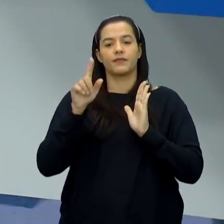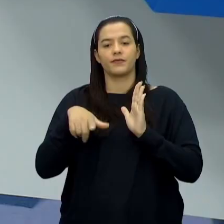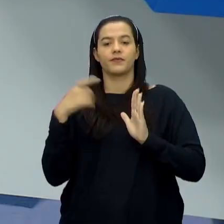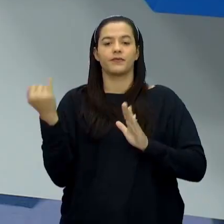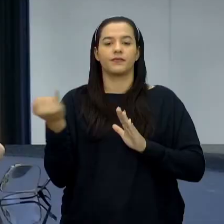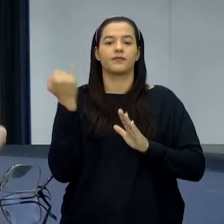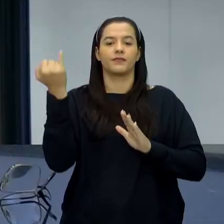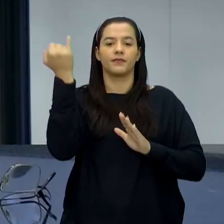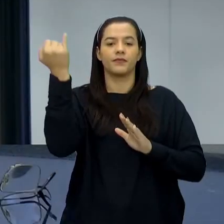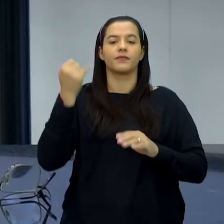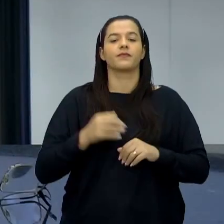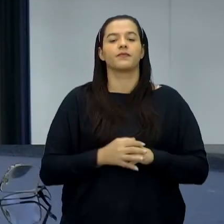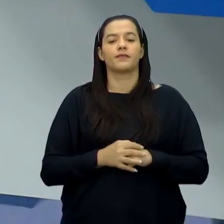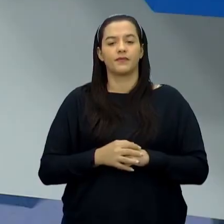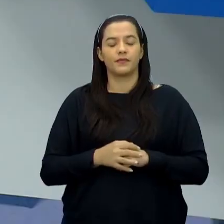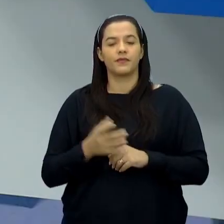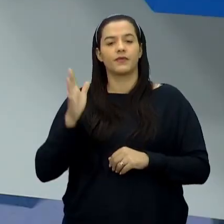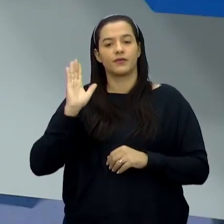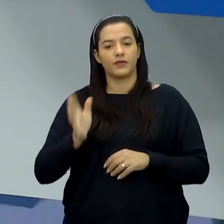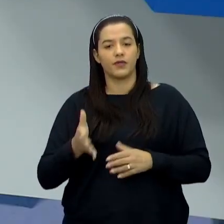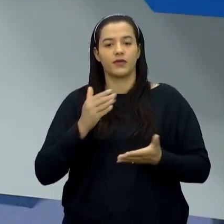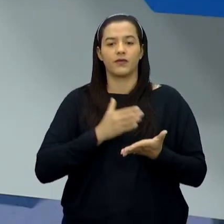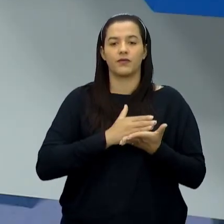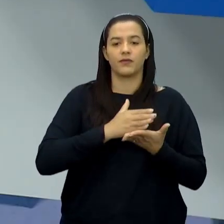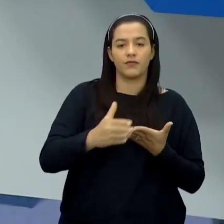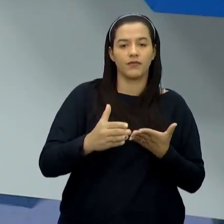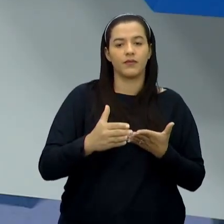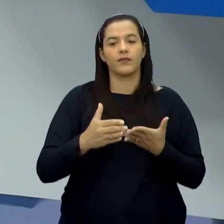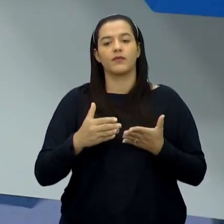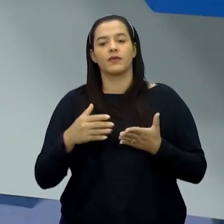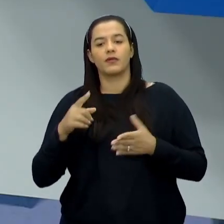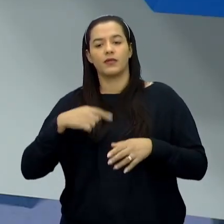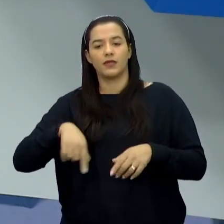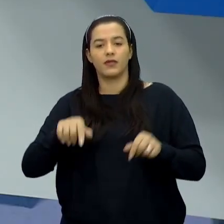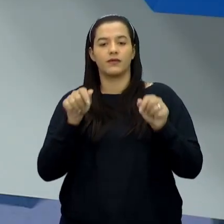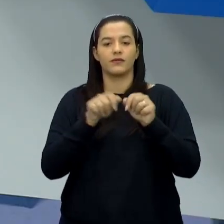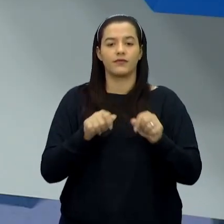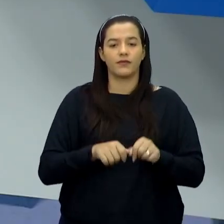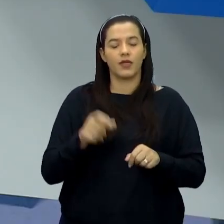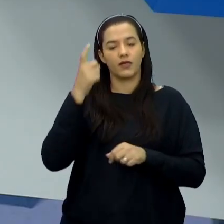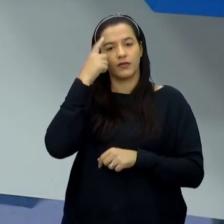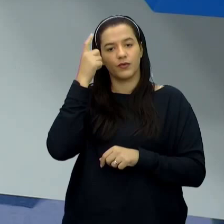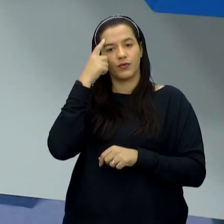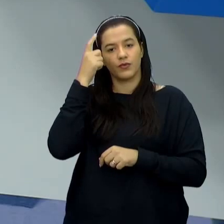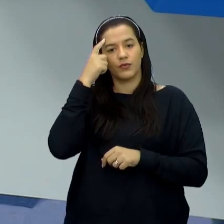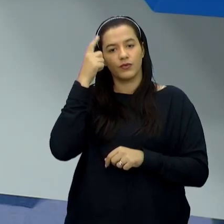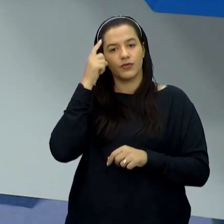importante, não é? É verdade. E eles já começam desde cedo a também ter essa